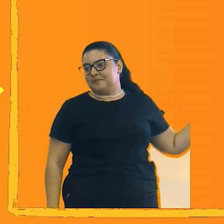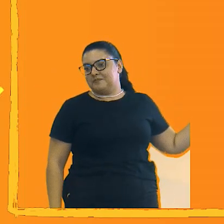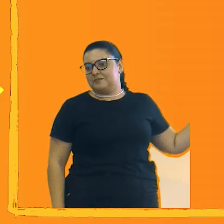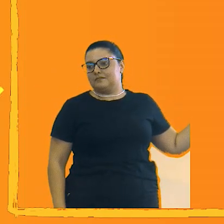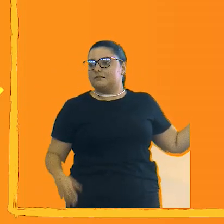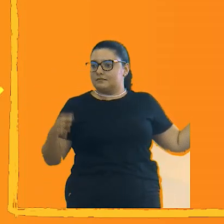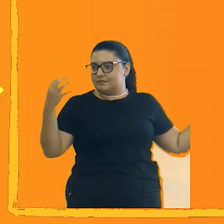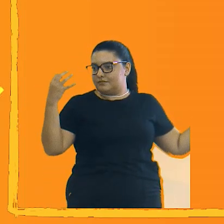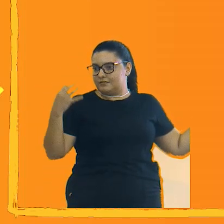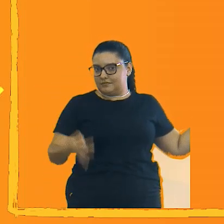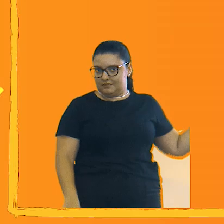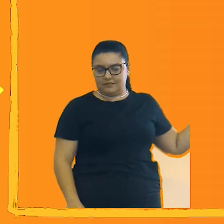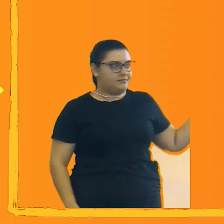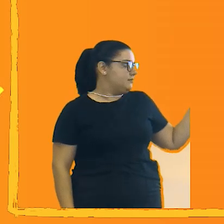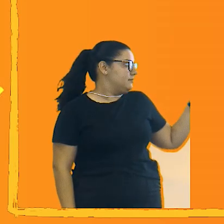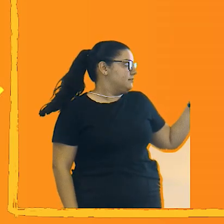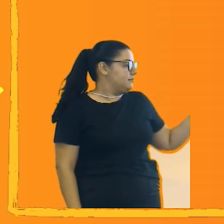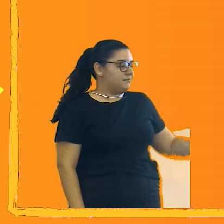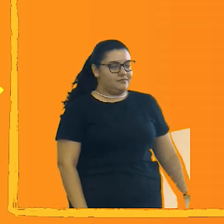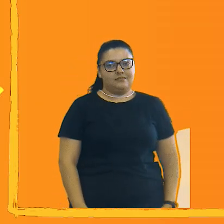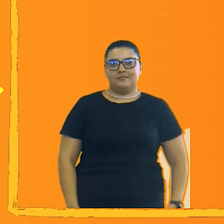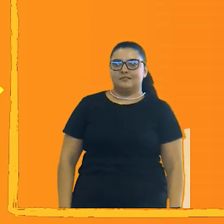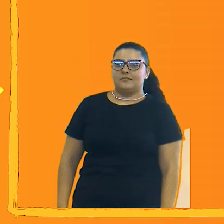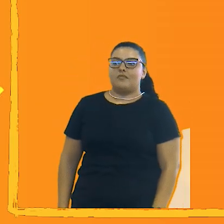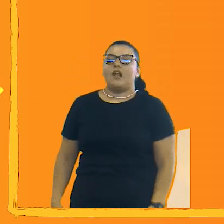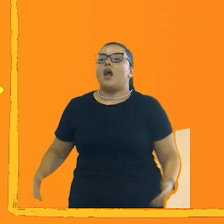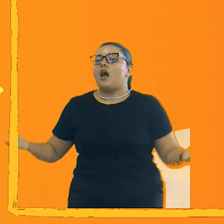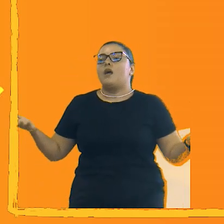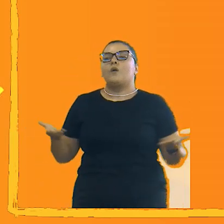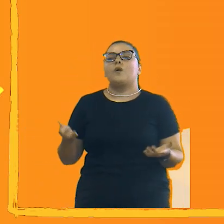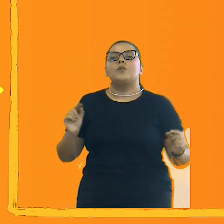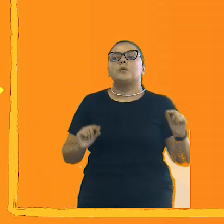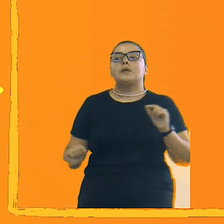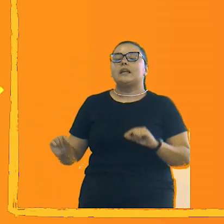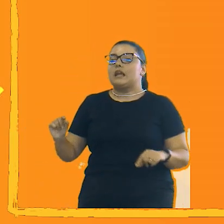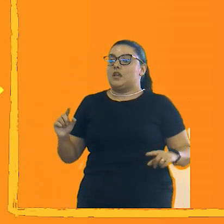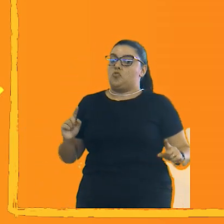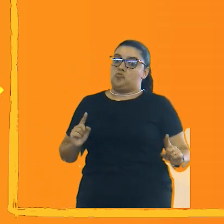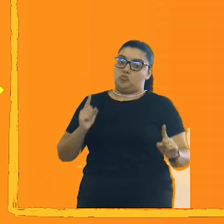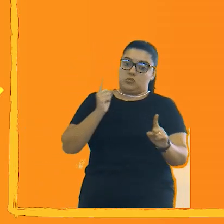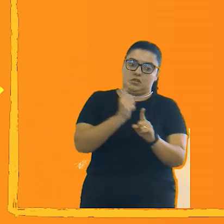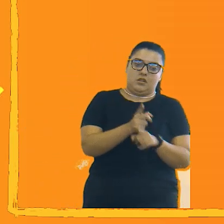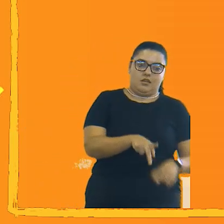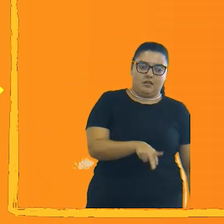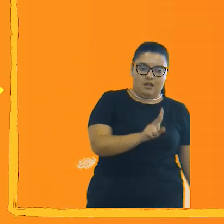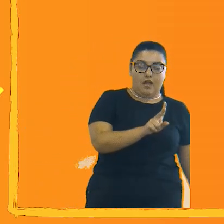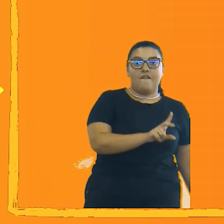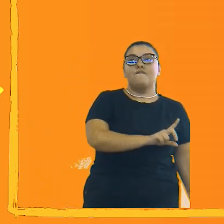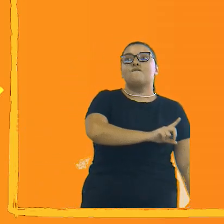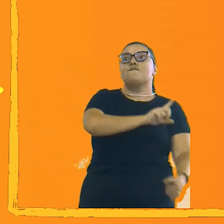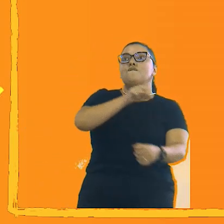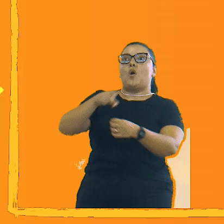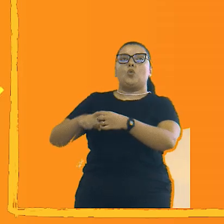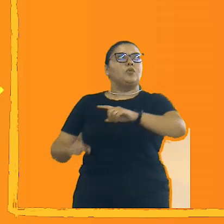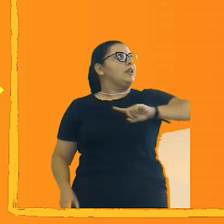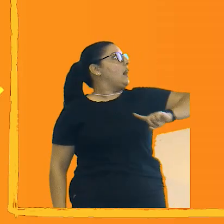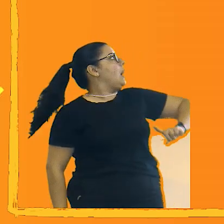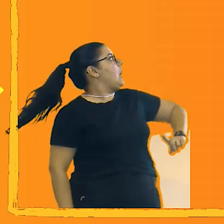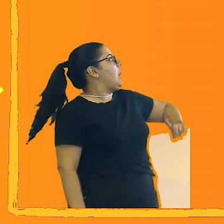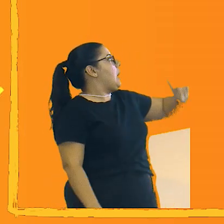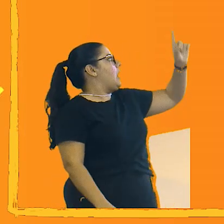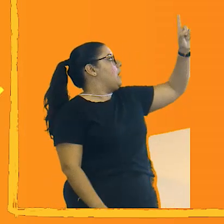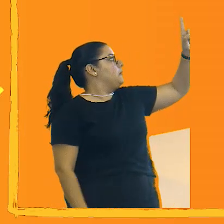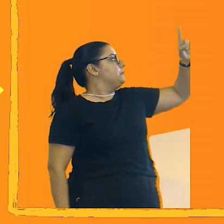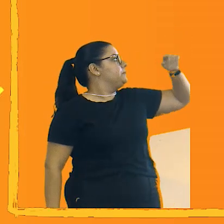= 20 e agora Davi se eu achei o k eu volto lá para cima ó